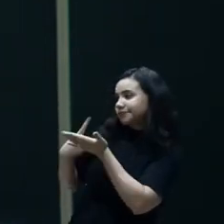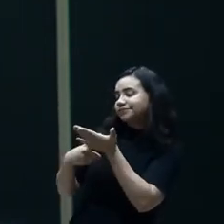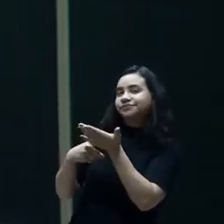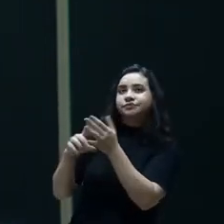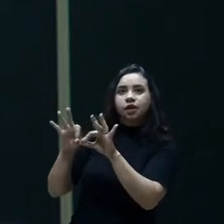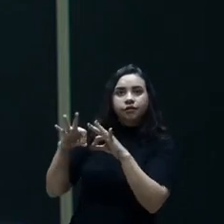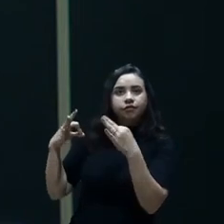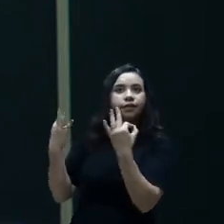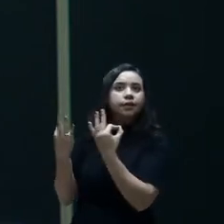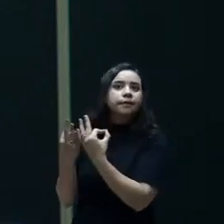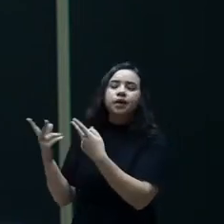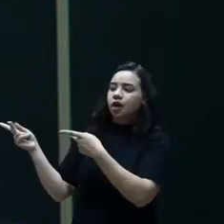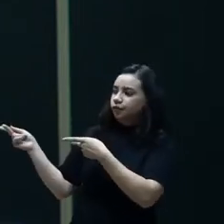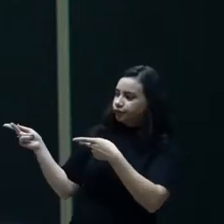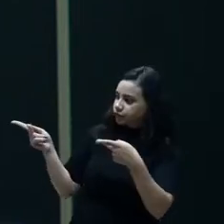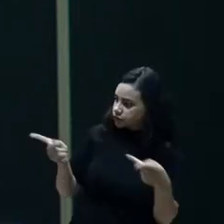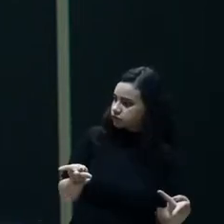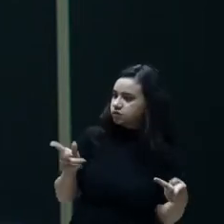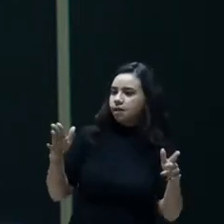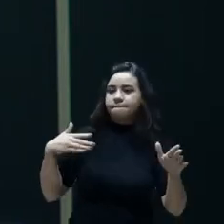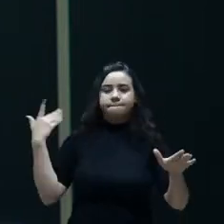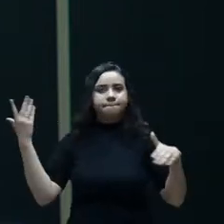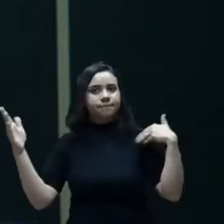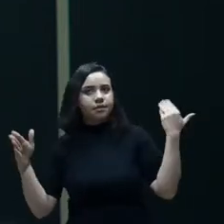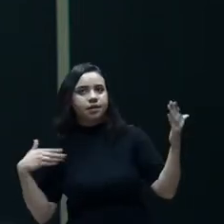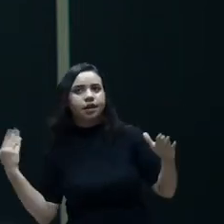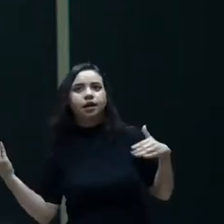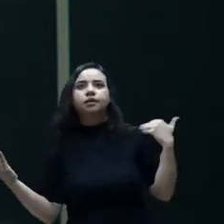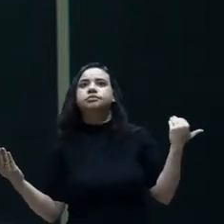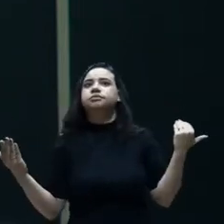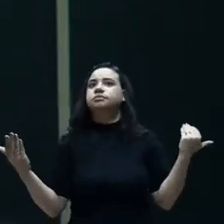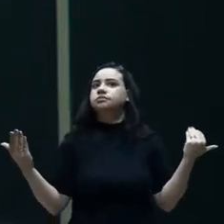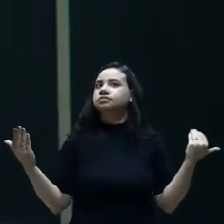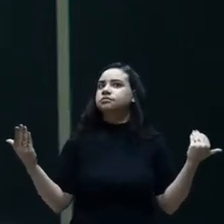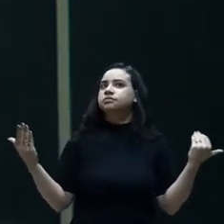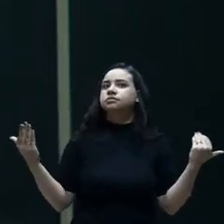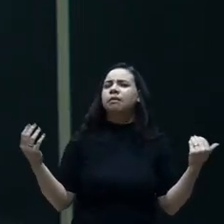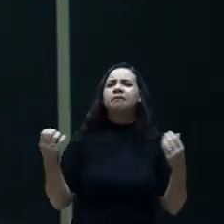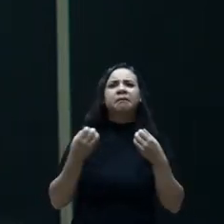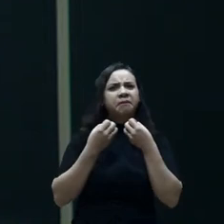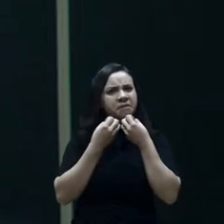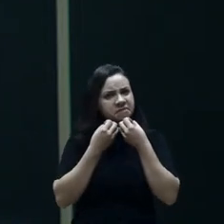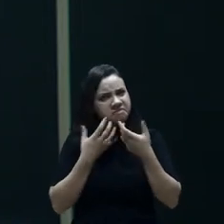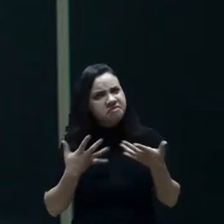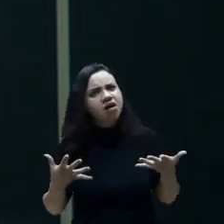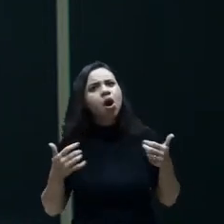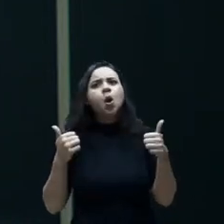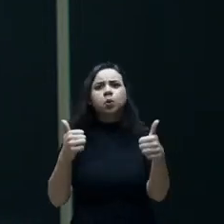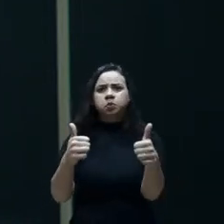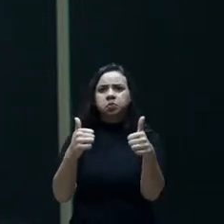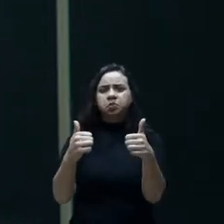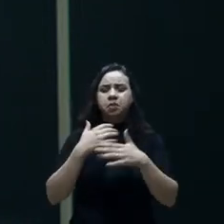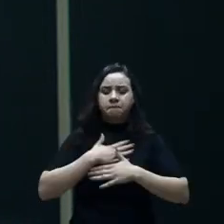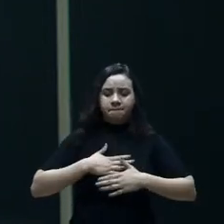cheios de visita. Nós estamos cheios de passeios. Tudo isso que é muito bom e prazeroso.